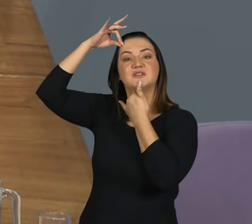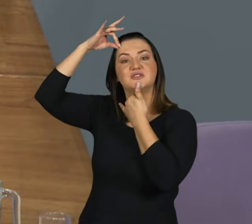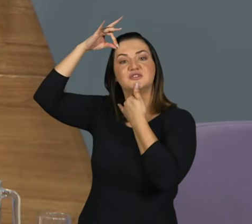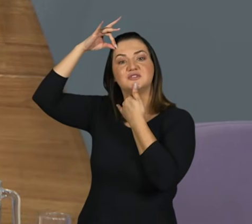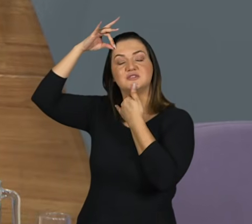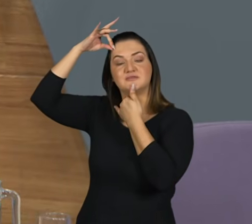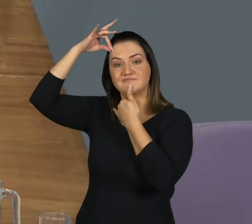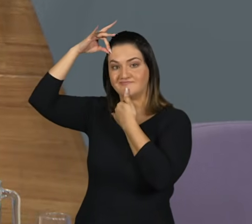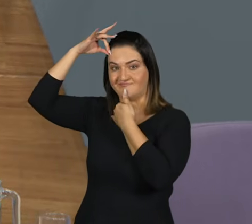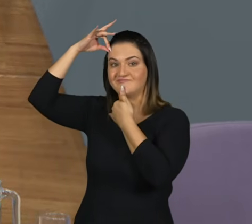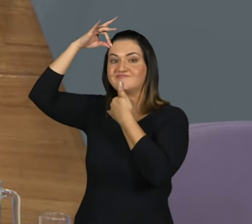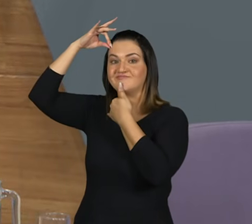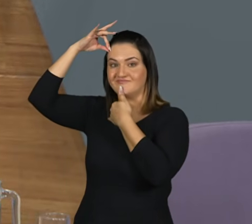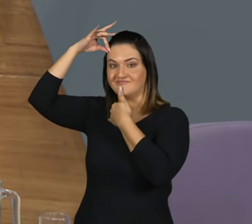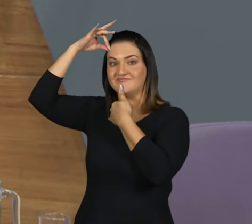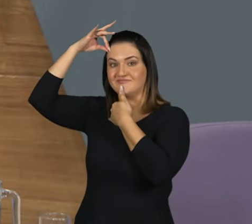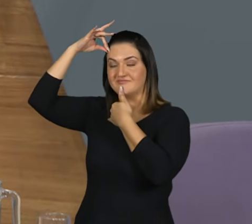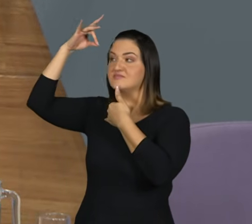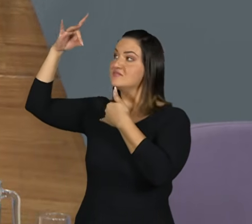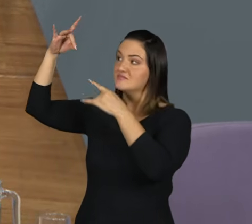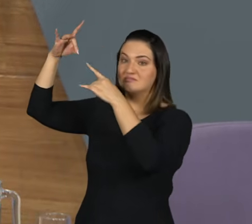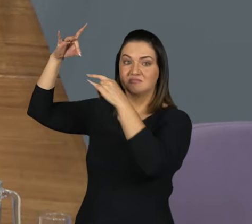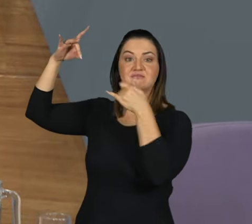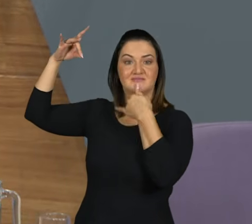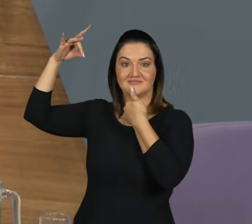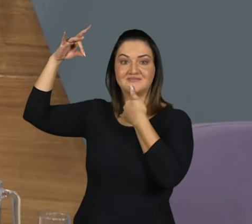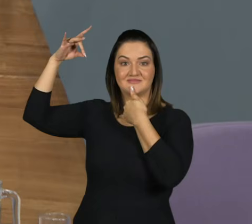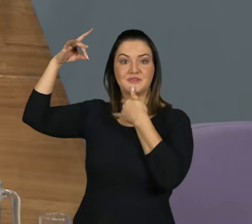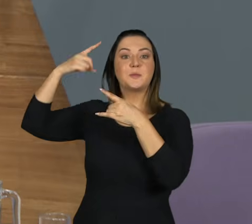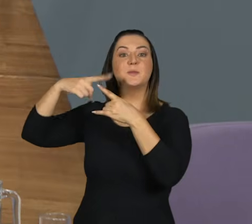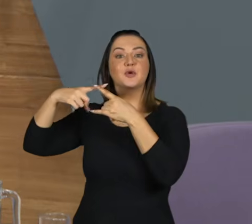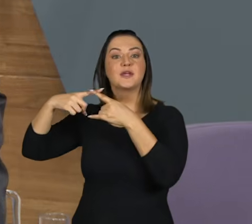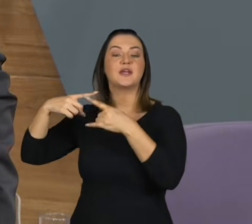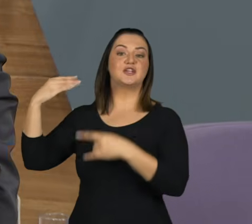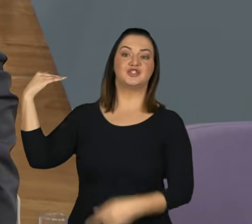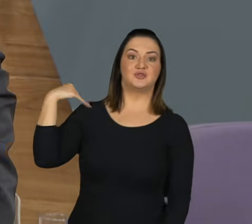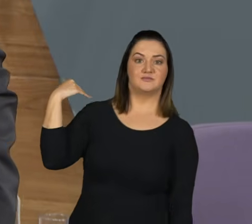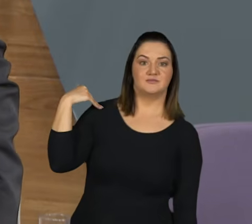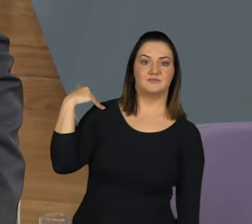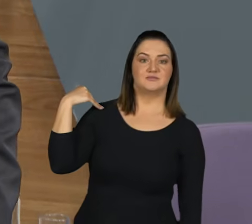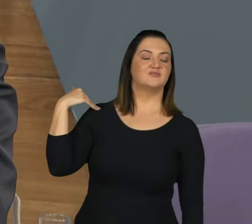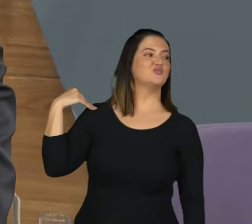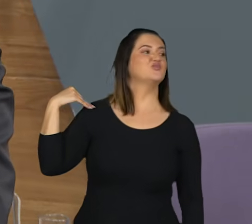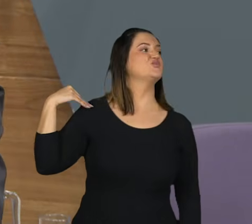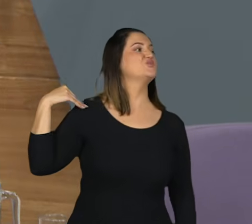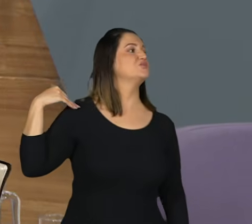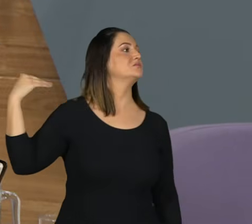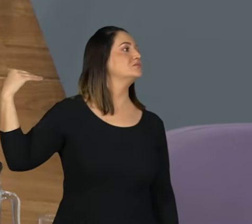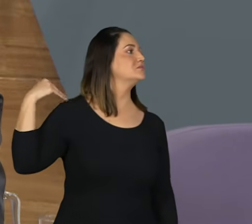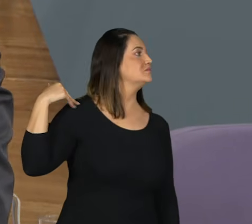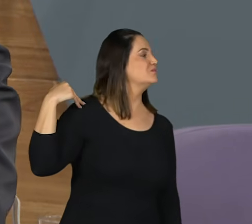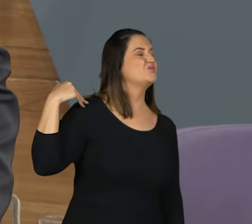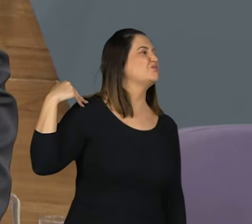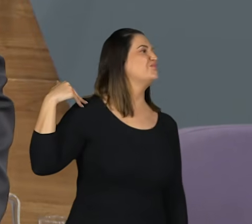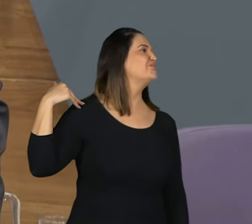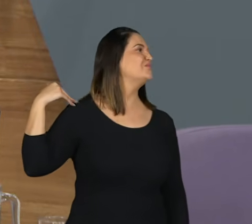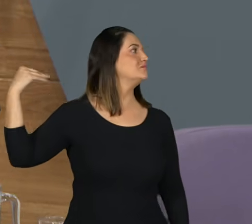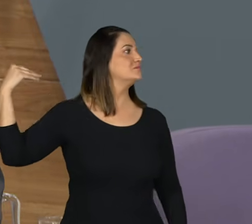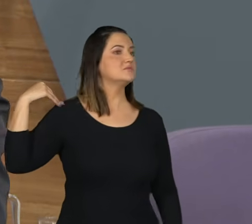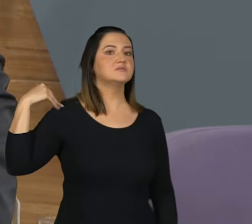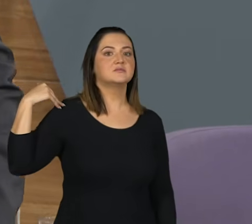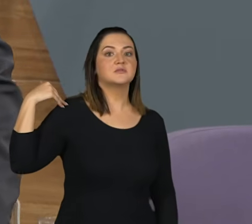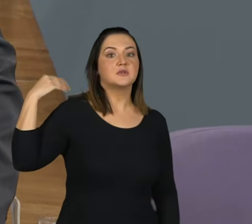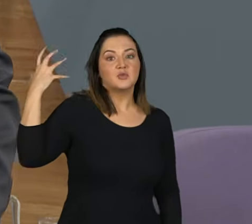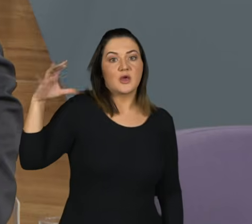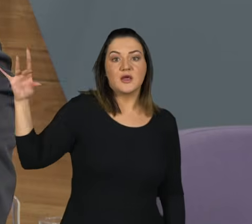entristece. Entendeu ou não? Ele entristece. Por quê? Porque ele toca, você endurece. Ele toca de novo, você endurece. Ele